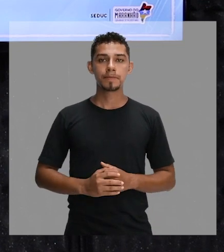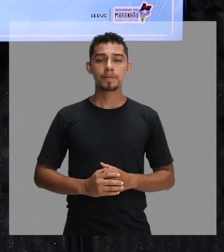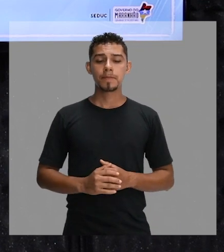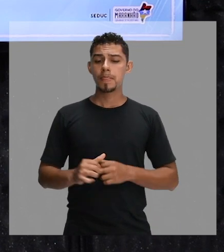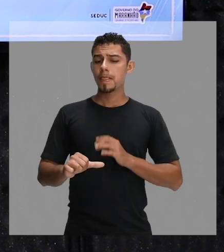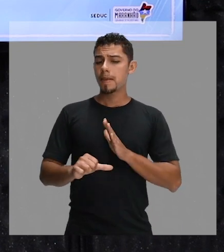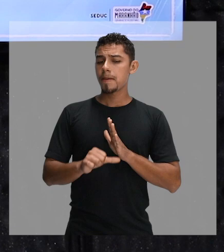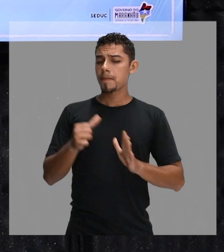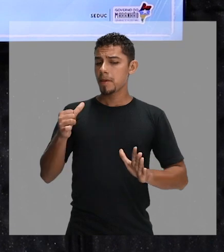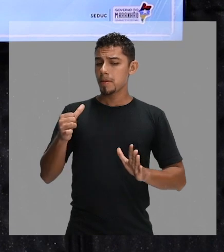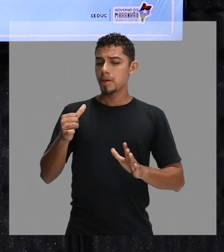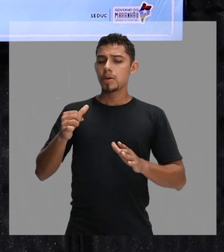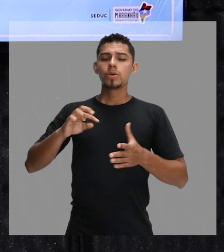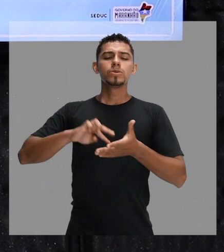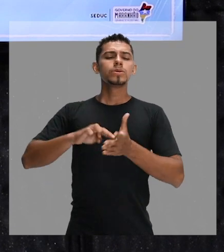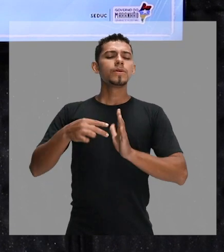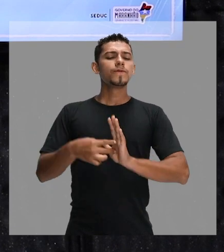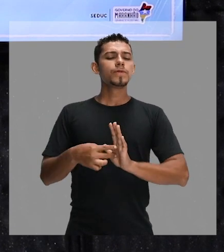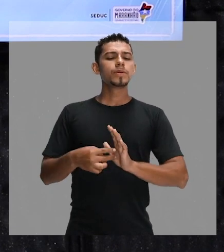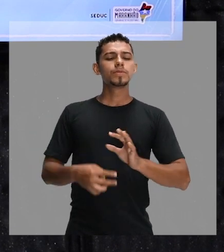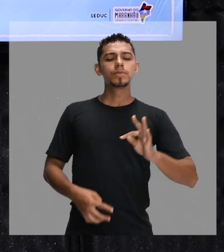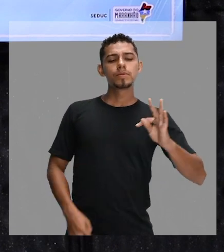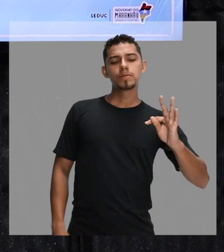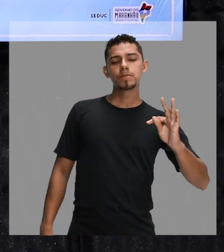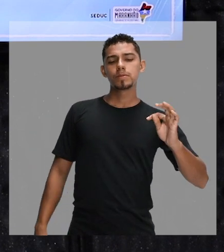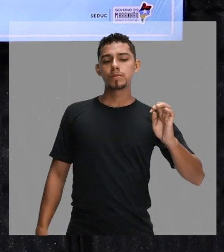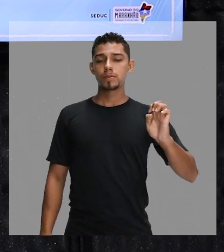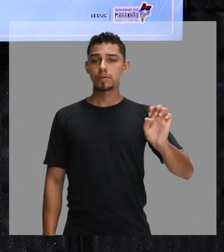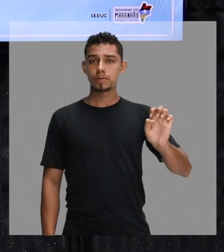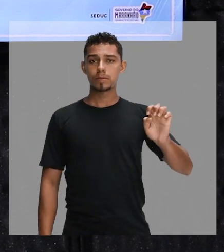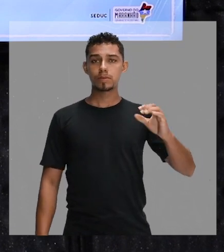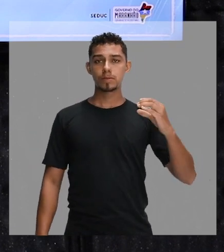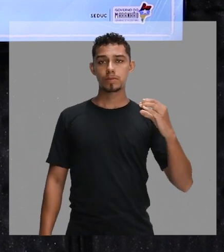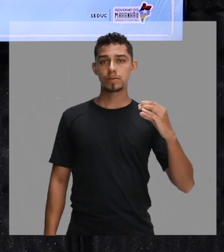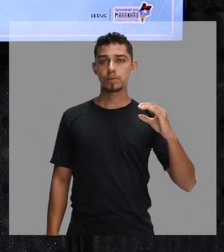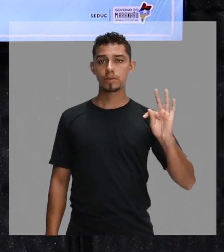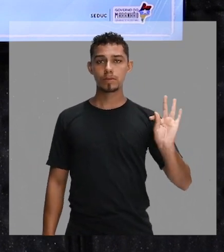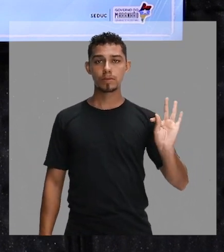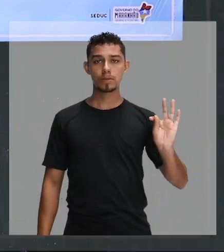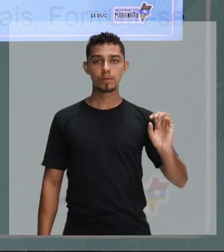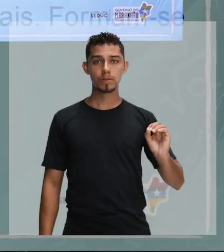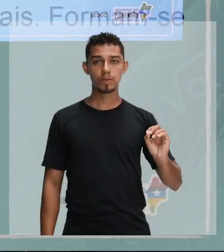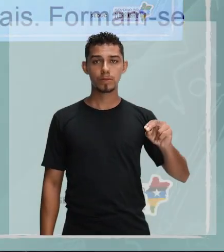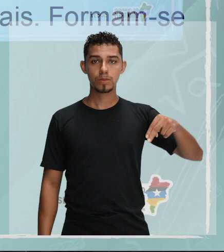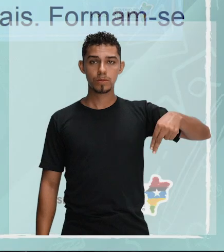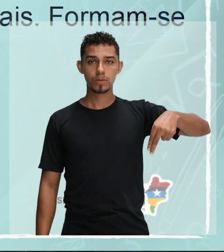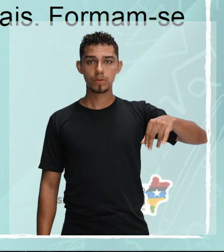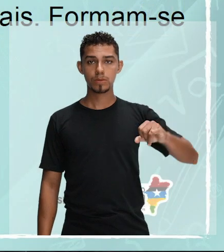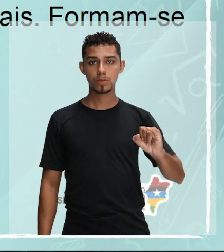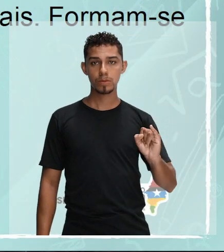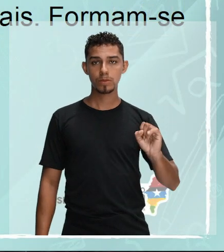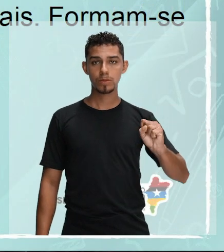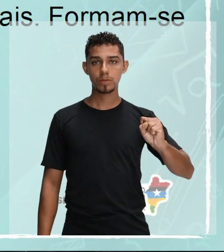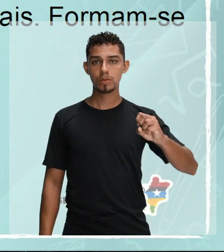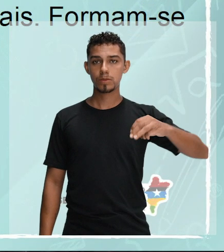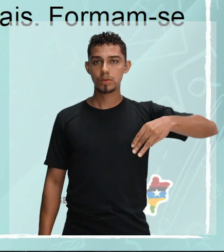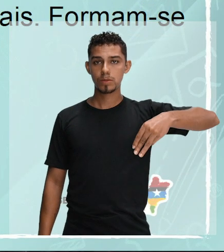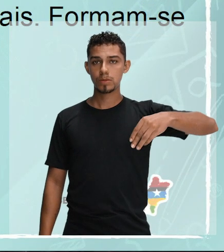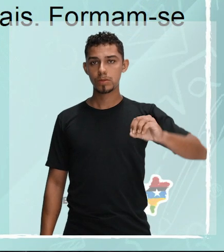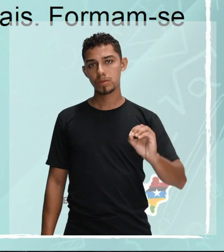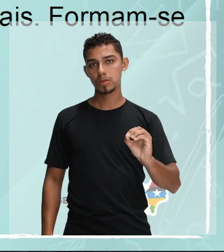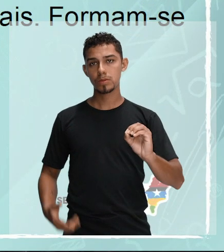Primeiro, o que é o tectonismo? O tectonismo também é chamado de diastrofismo. São os